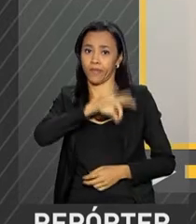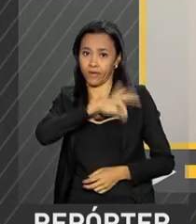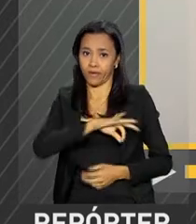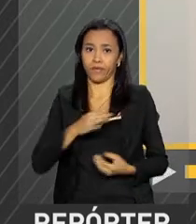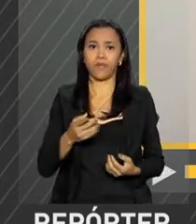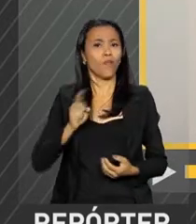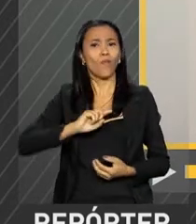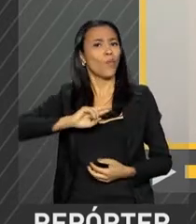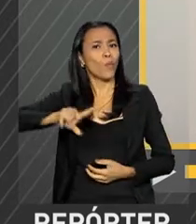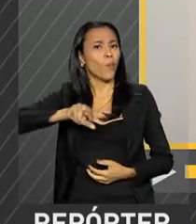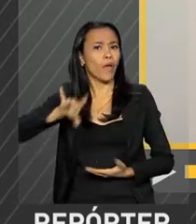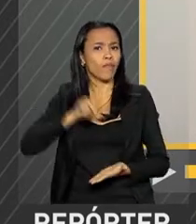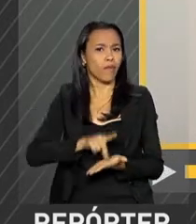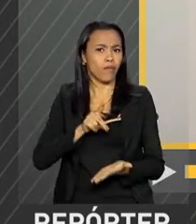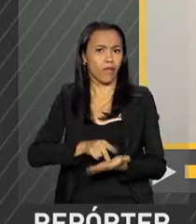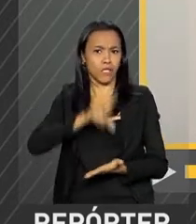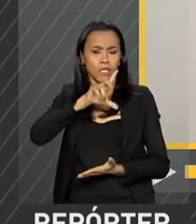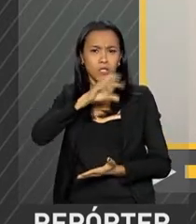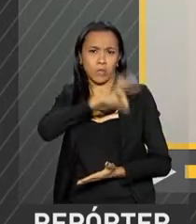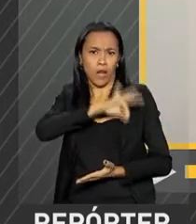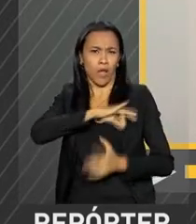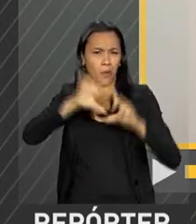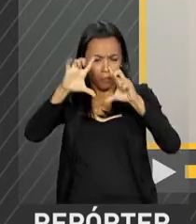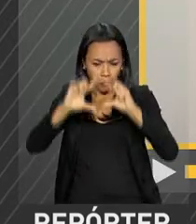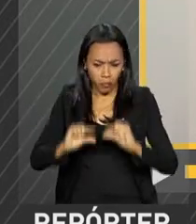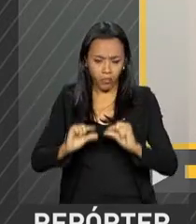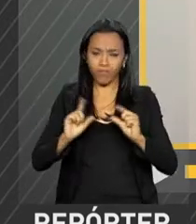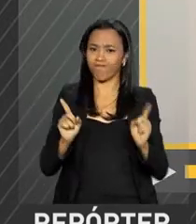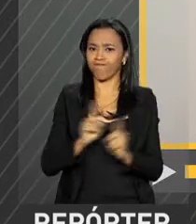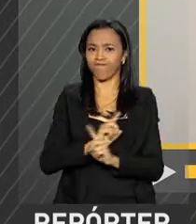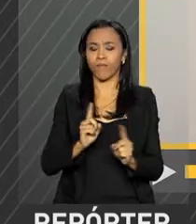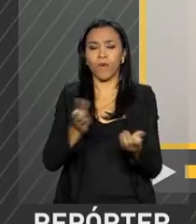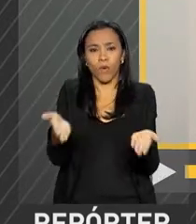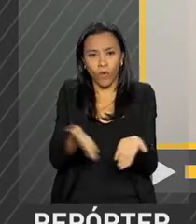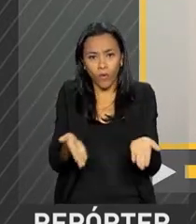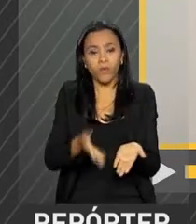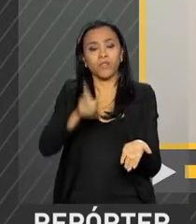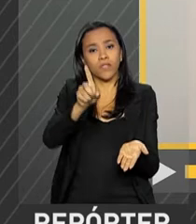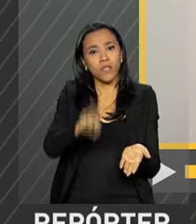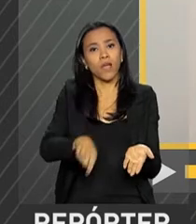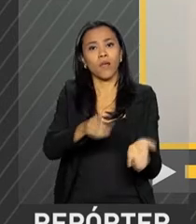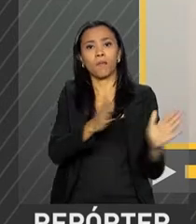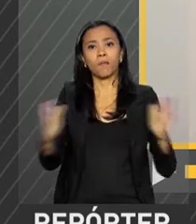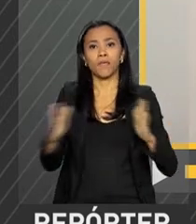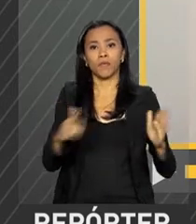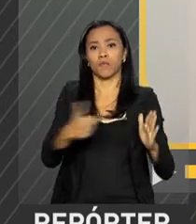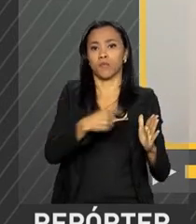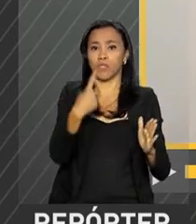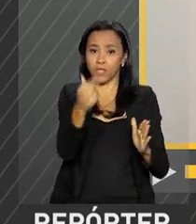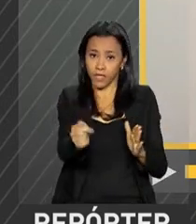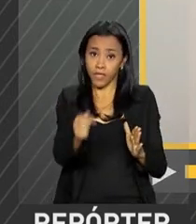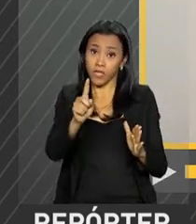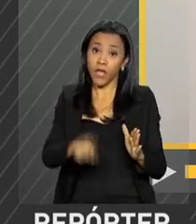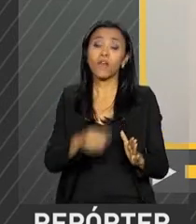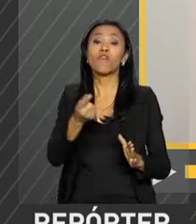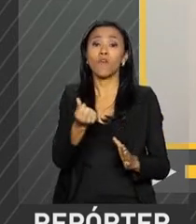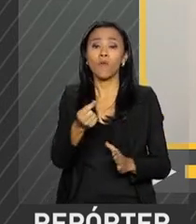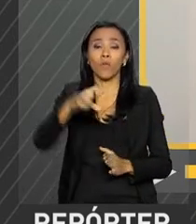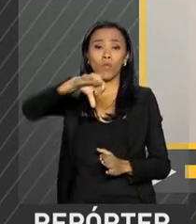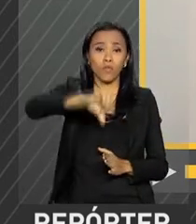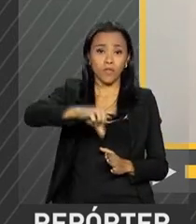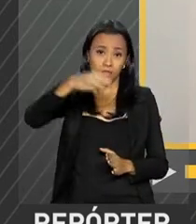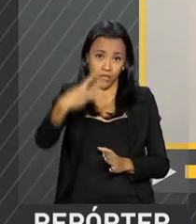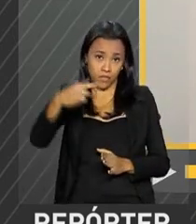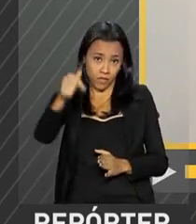reduziu salário mínimo o que estava lendo hoje para 2017 ao salário mínimo de novecentos e trinta e sete